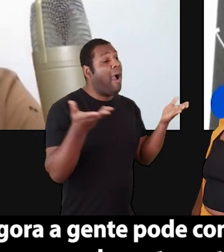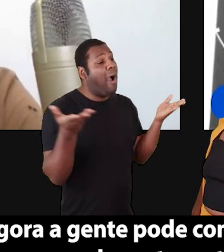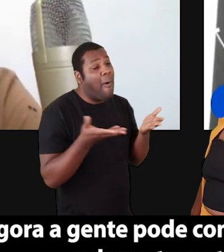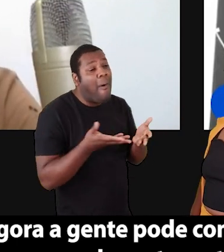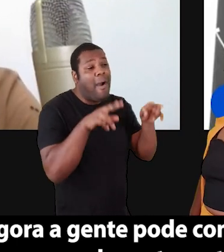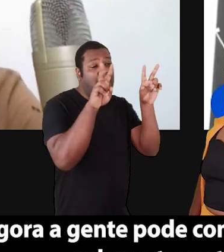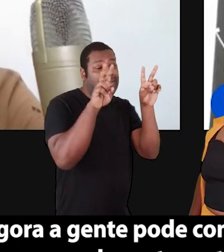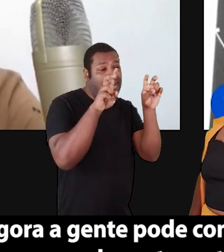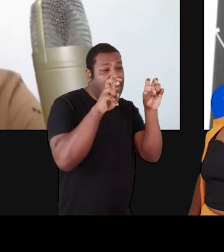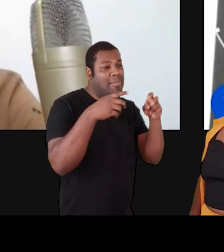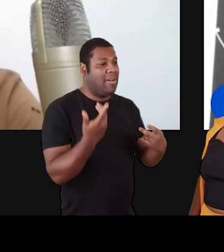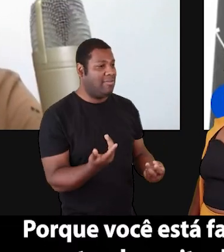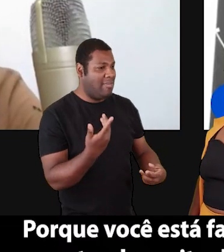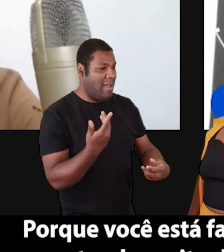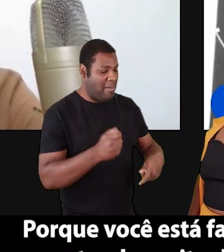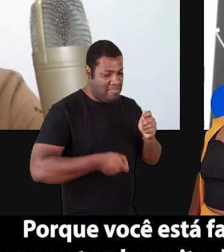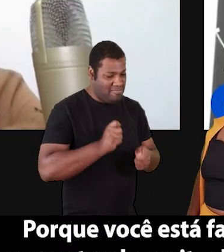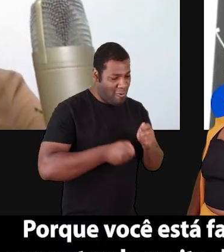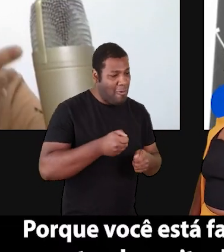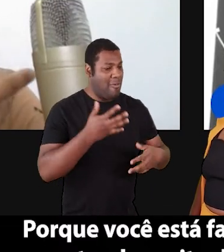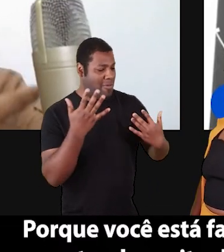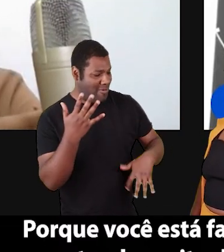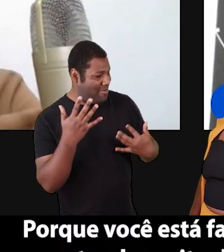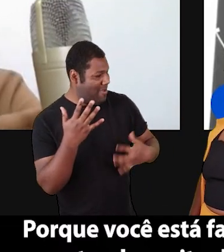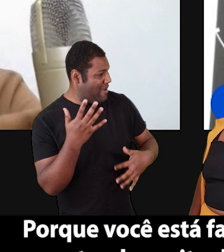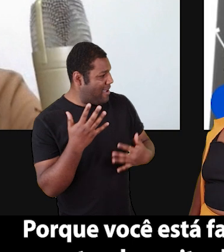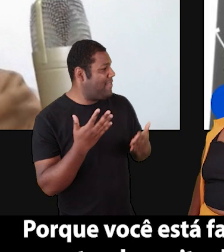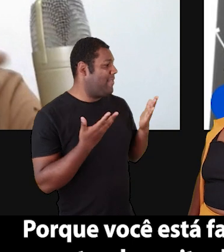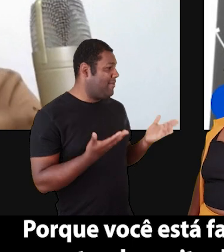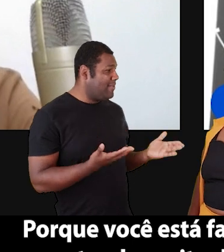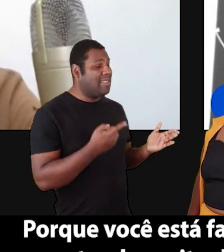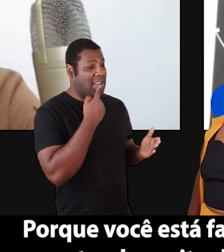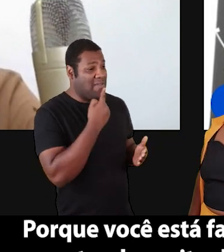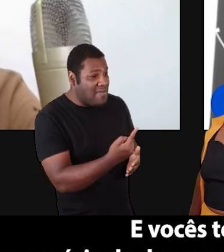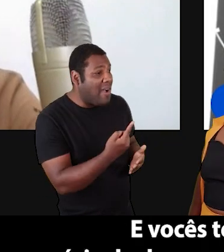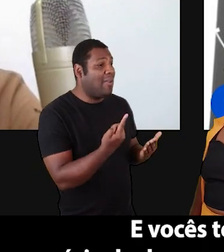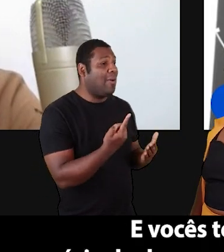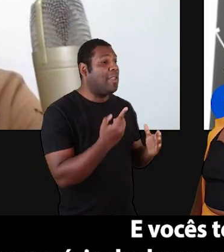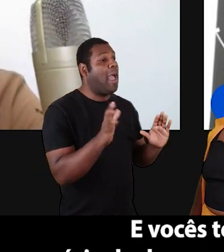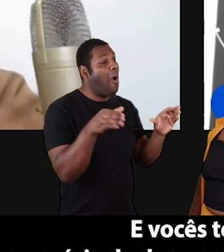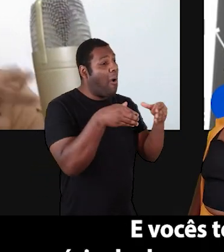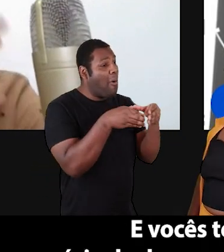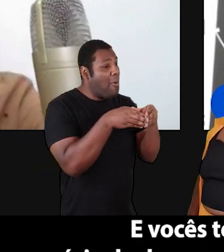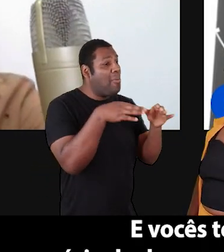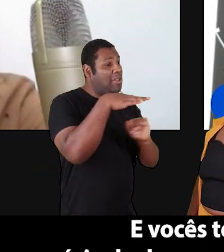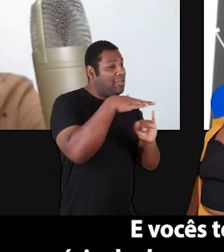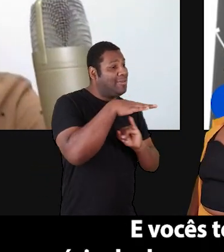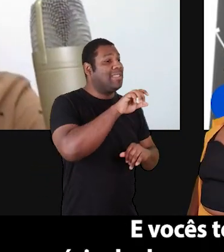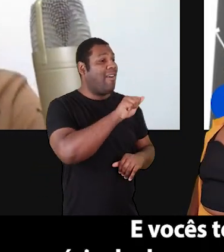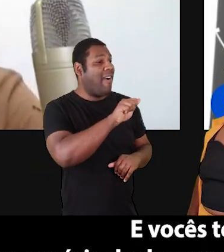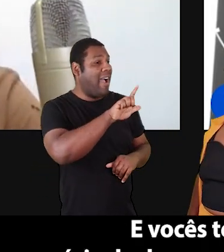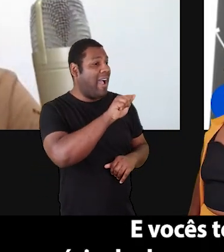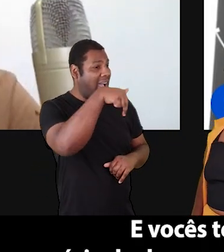sobre o tocar também, né? Porque você está falando comentando muito da banda Alana, e vocês têm